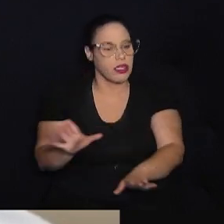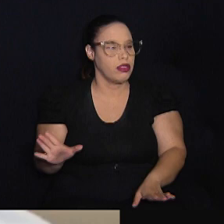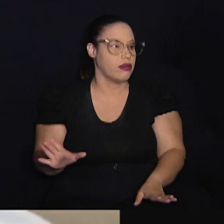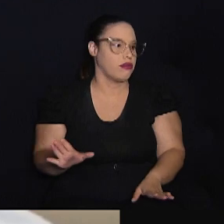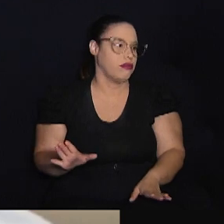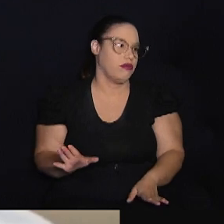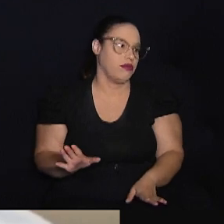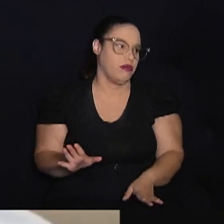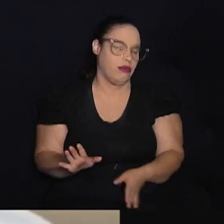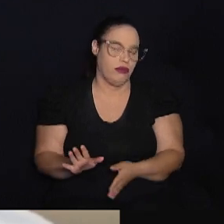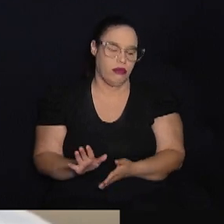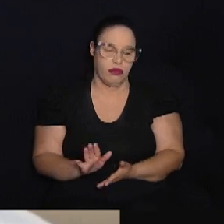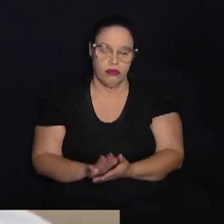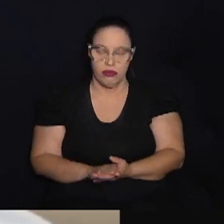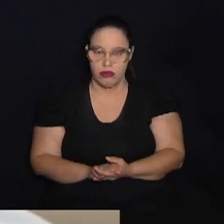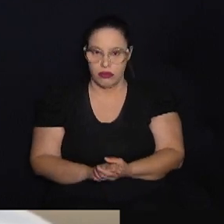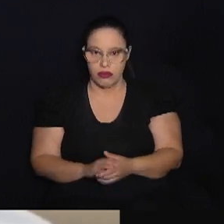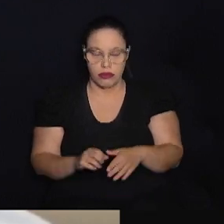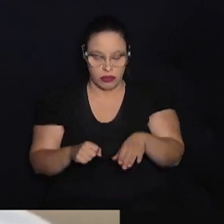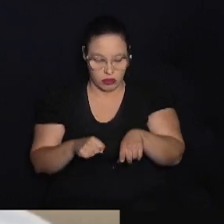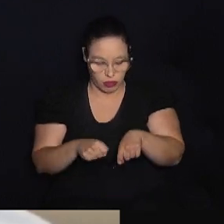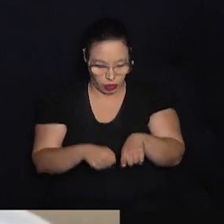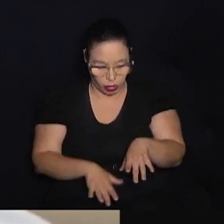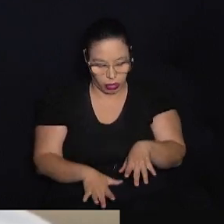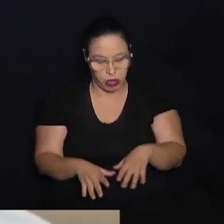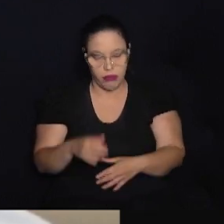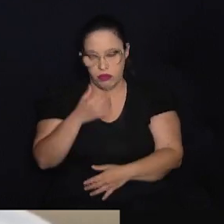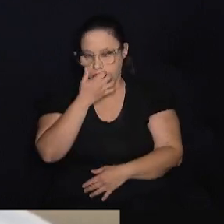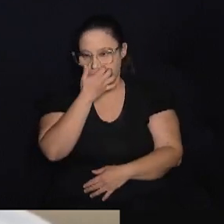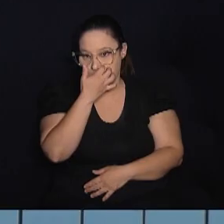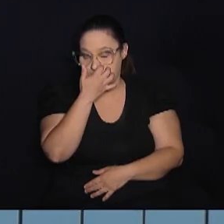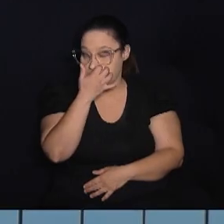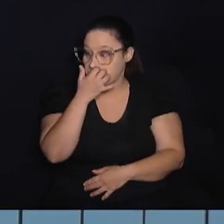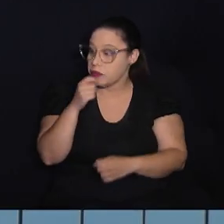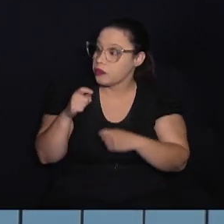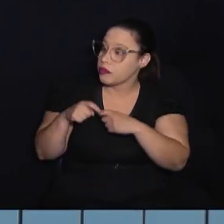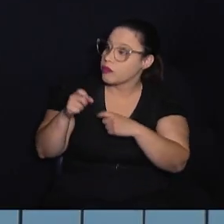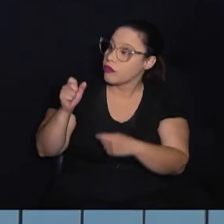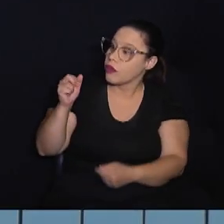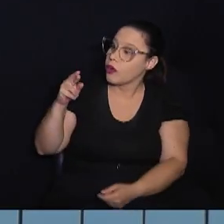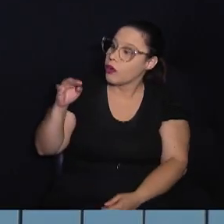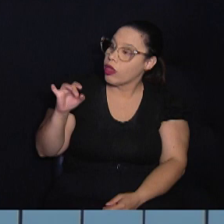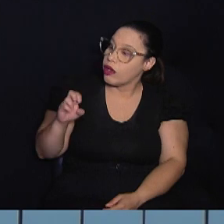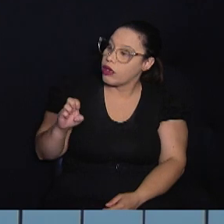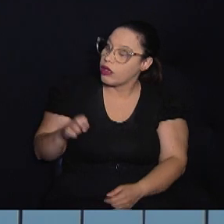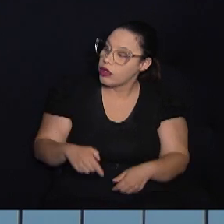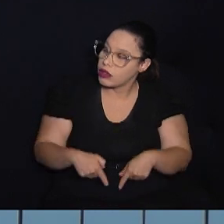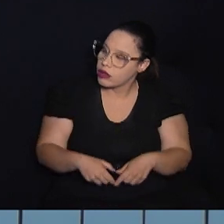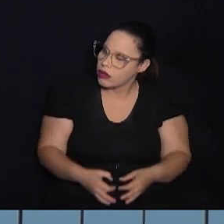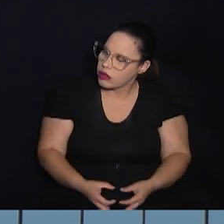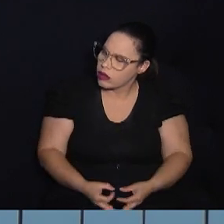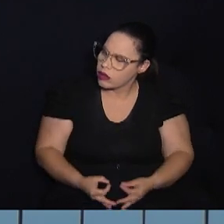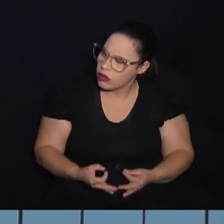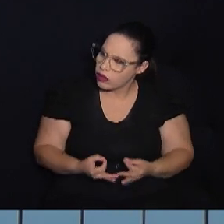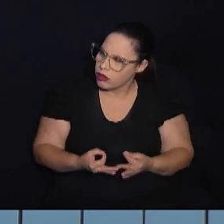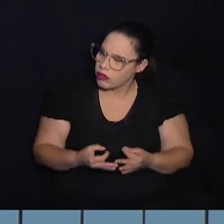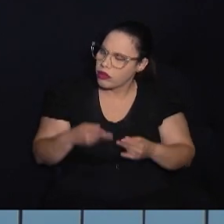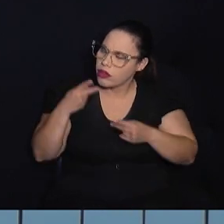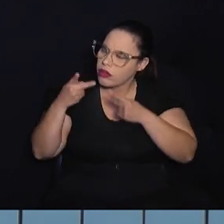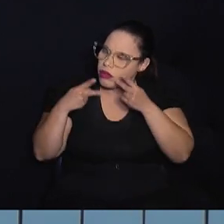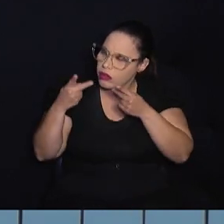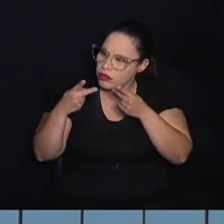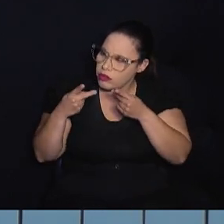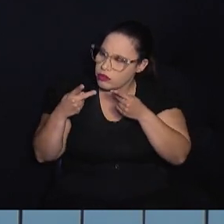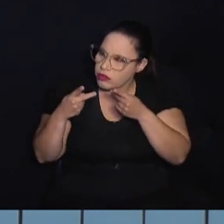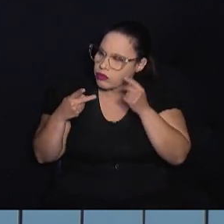urina que tá parada ali dentro da bexiga. É, doutor André, esse tumor, a gente está falando bastante